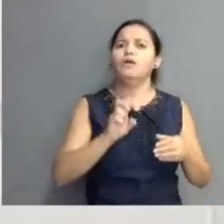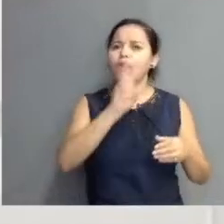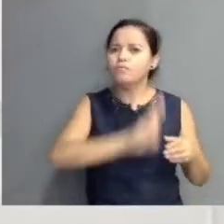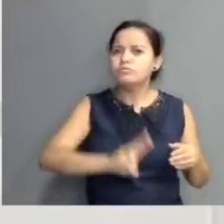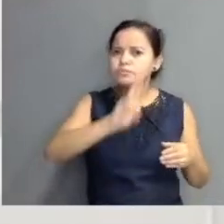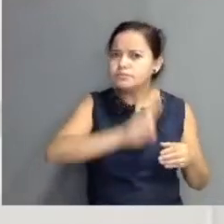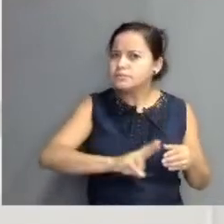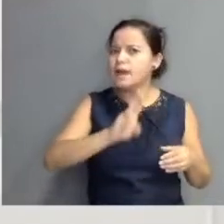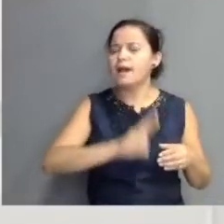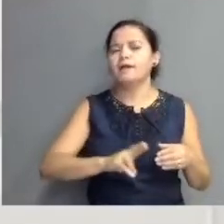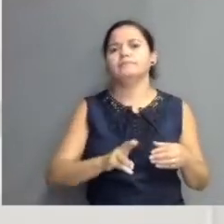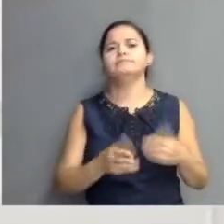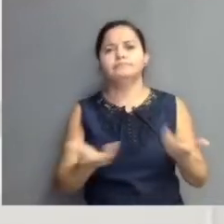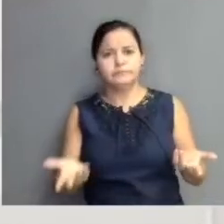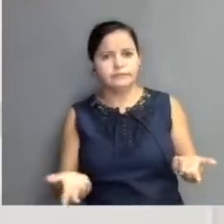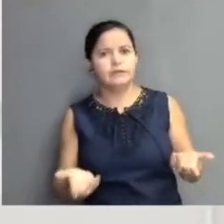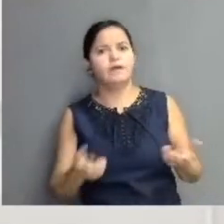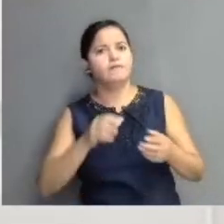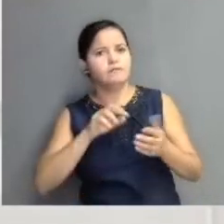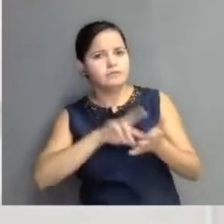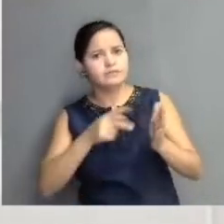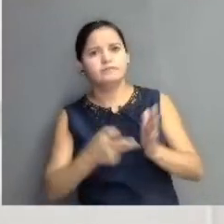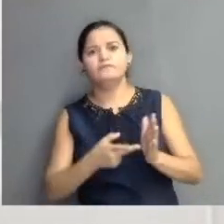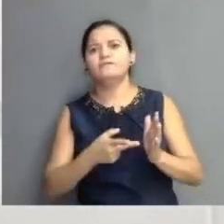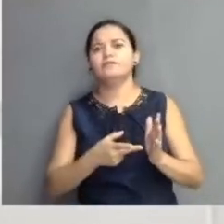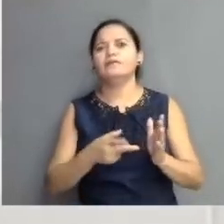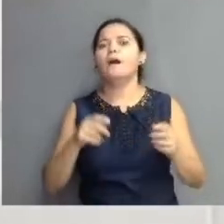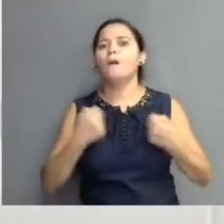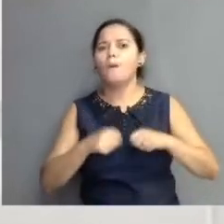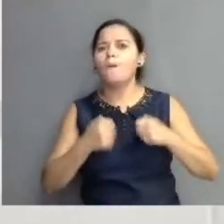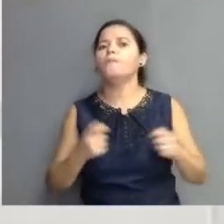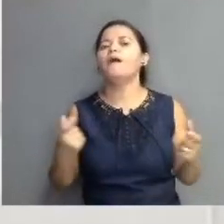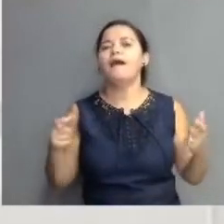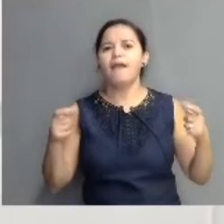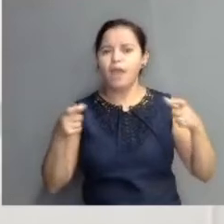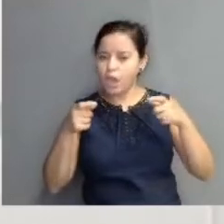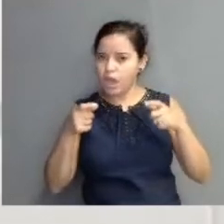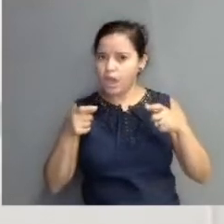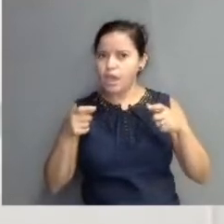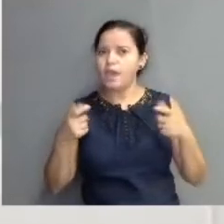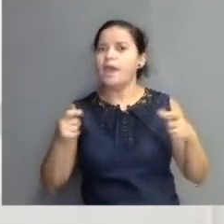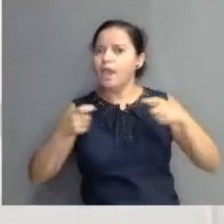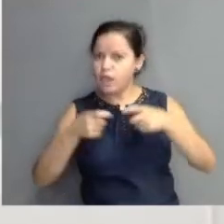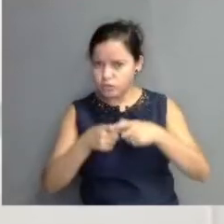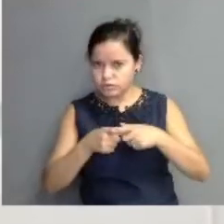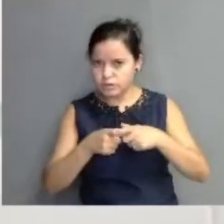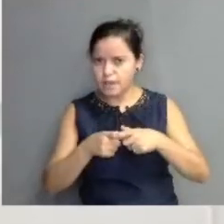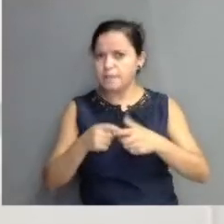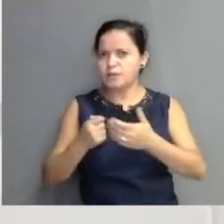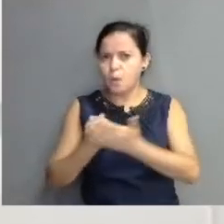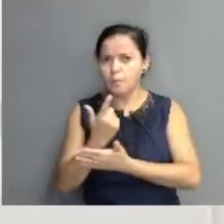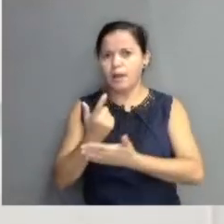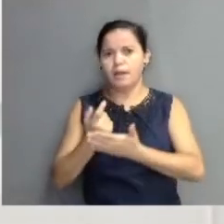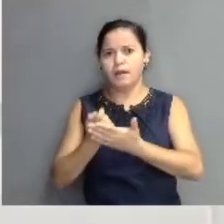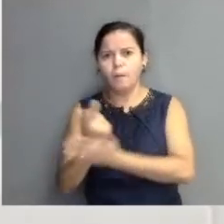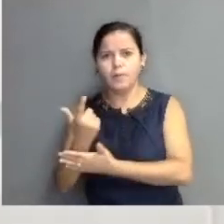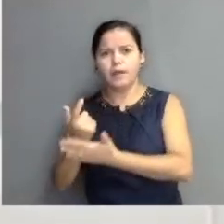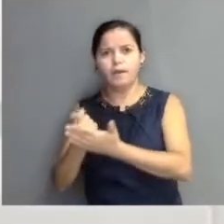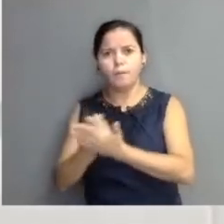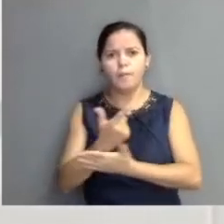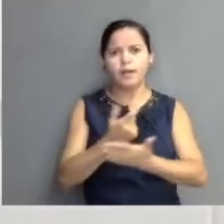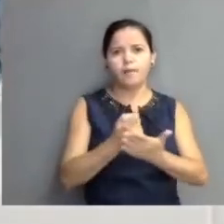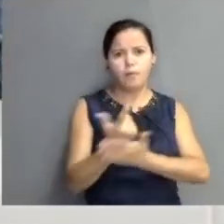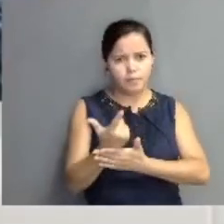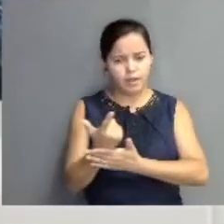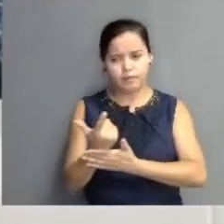bolso. Isso no sentido quando a gente fala de reduzir. Será que a gente precisa consumir tanto quanto a gente consome? Aí quando a gente fala